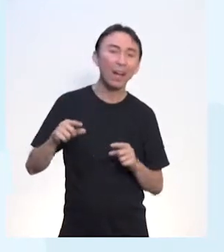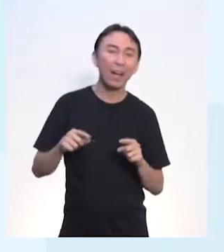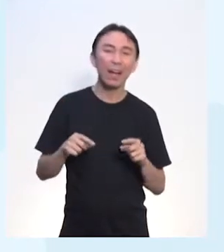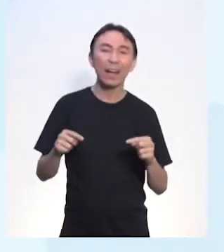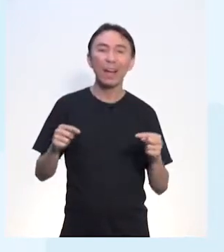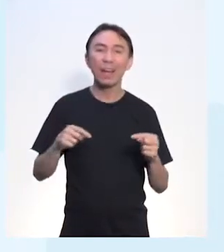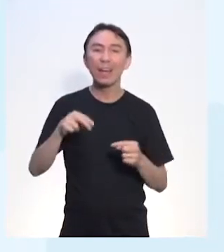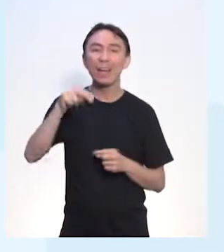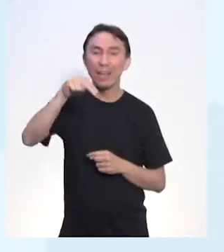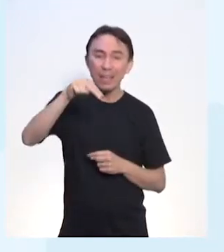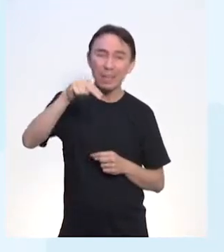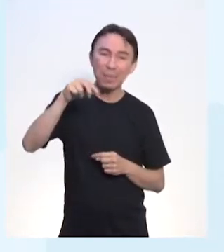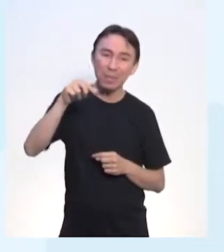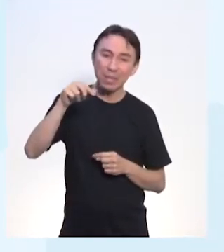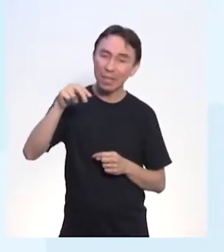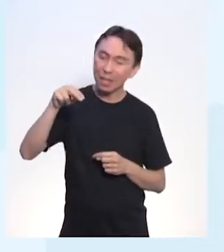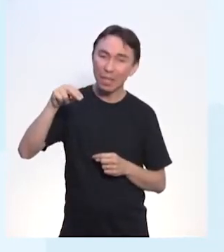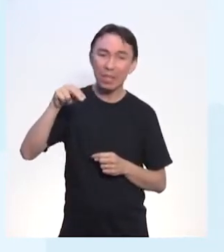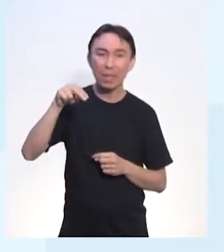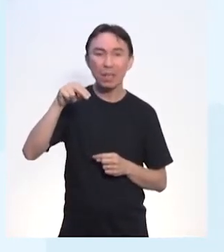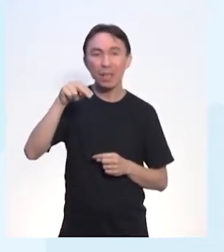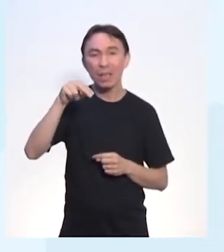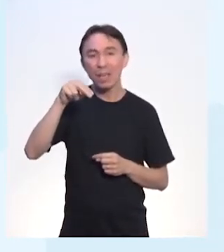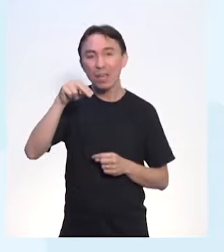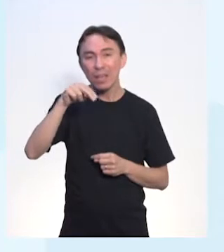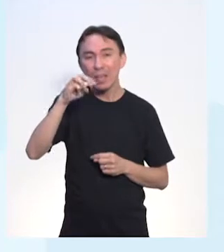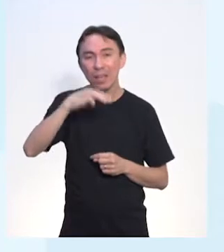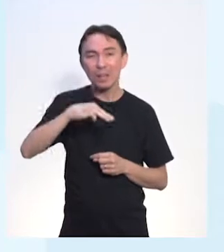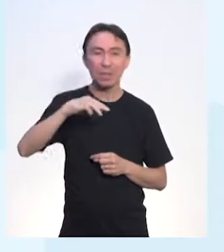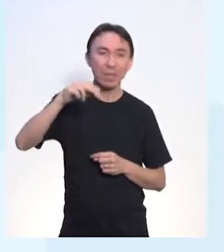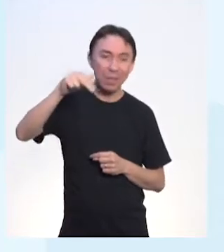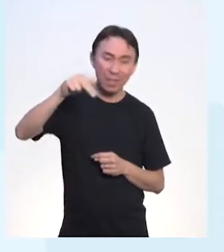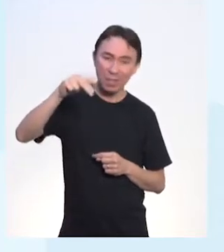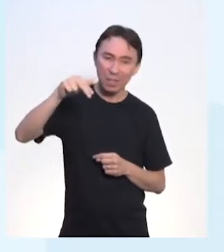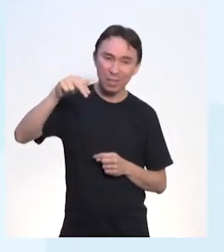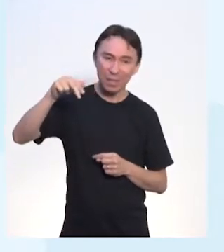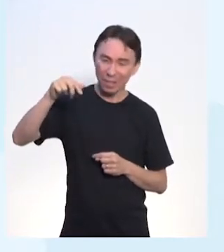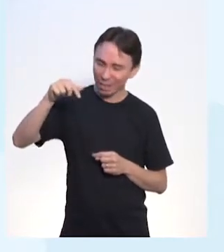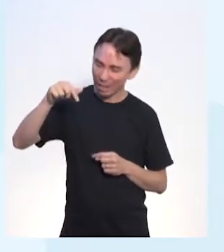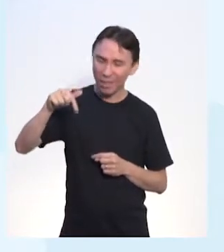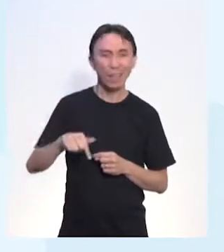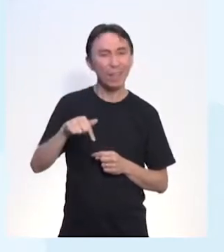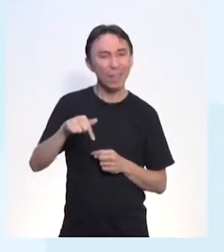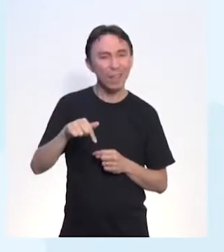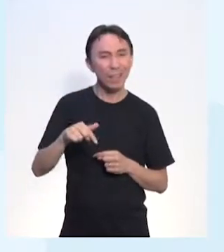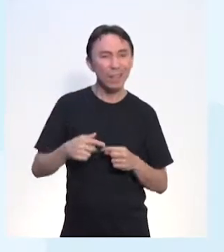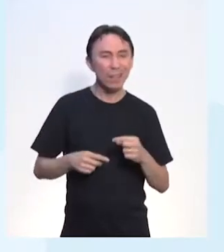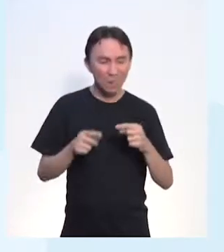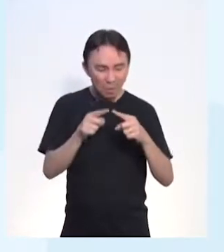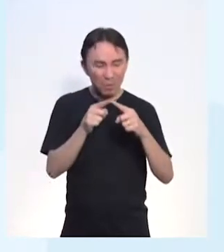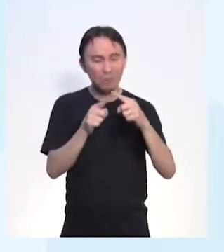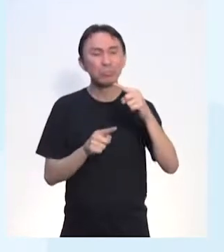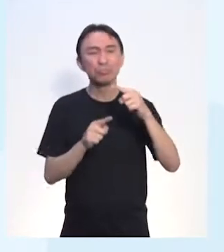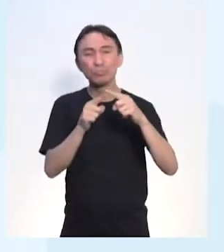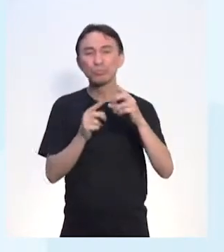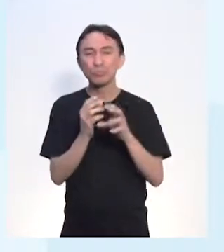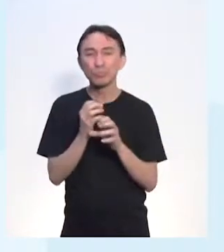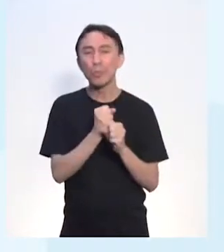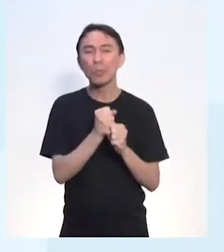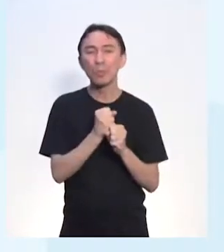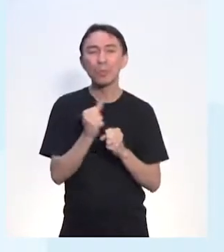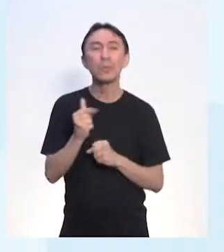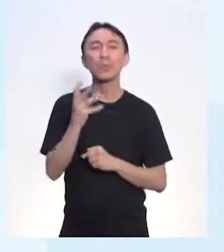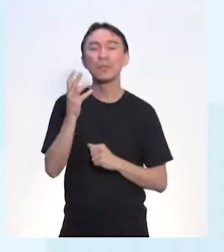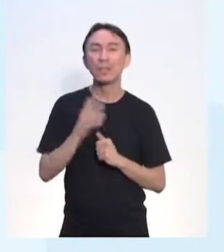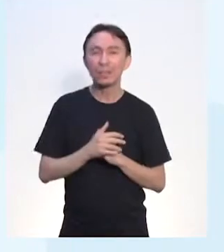triângulo MNQ, que é este cinza? Ah, tá fácil, hein, gente? Professora Roberta, quanto